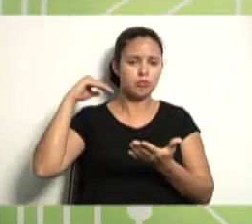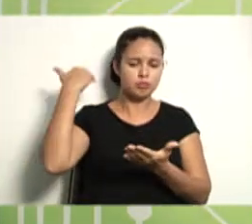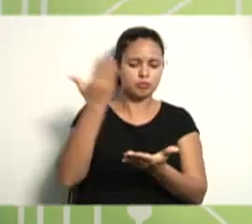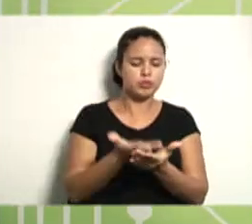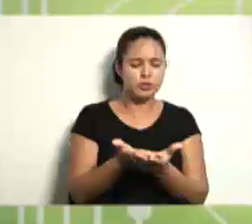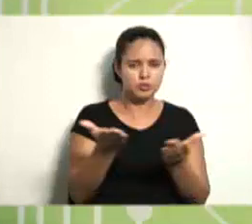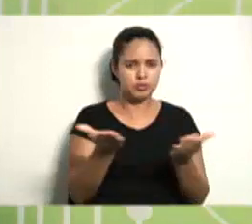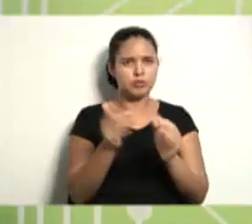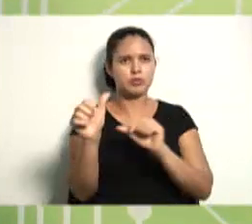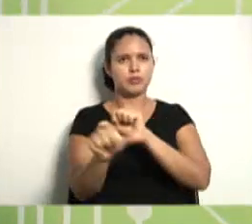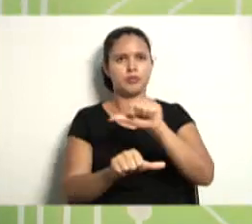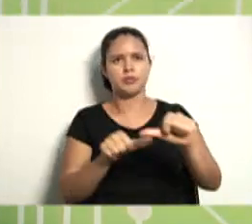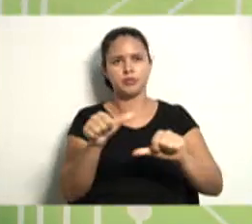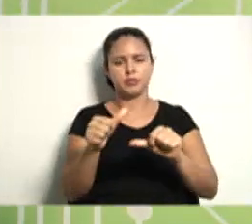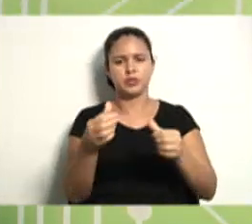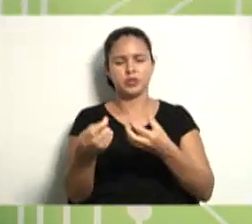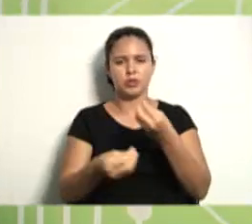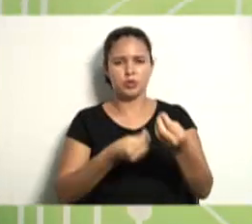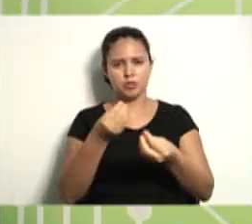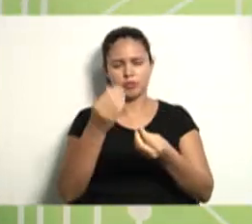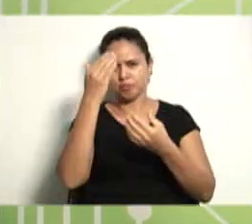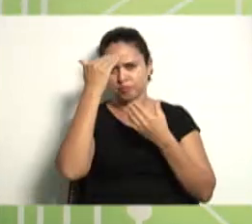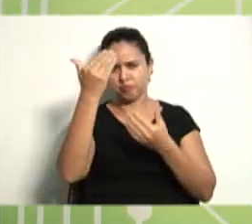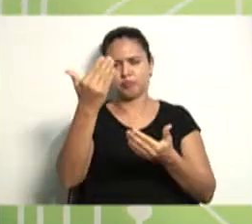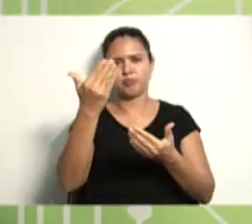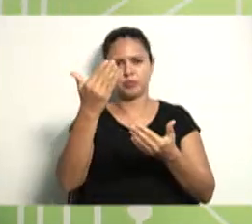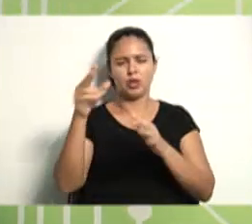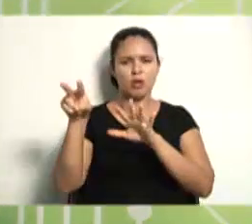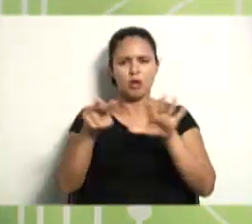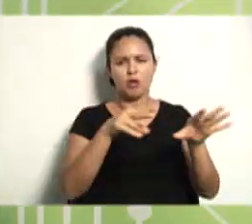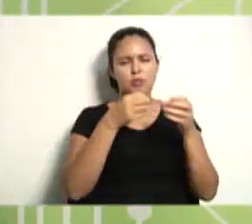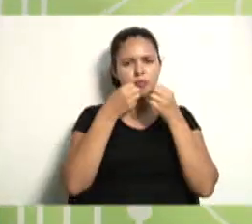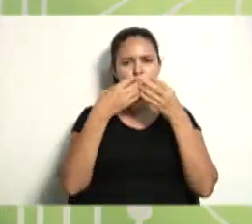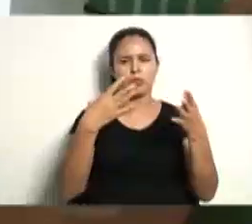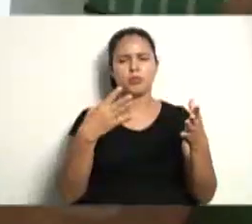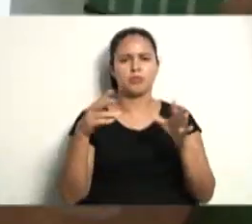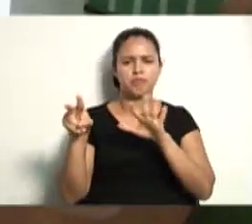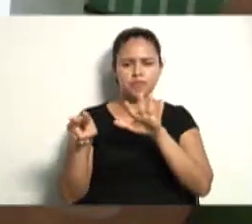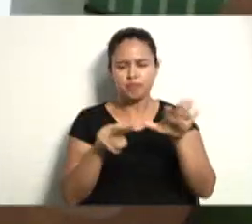no AVA. Muito obrigada. Tenham uma boa semana, professor.